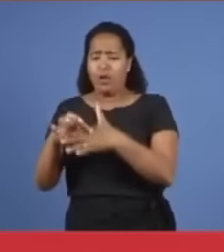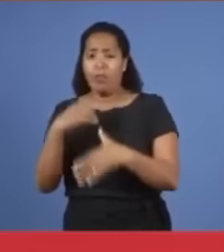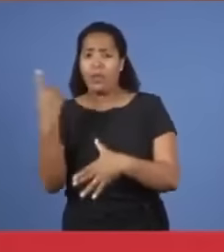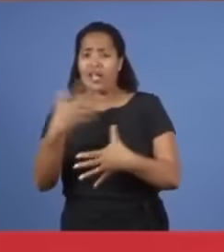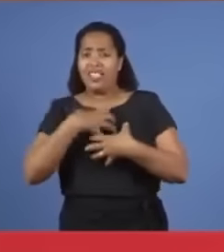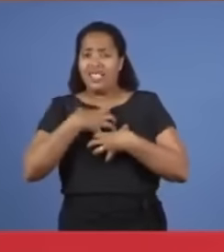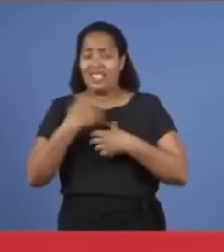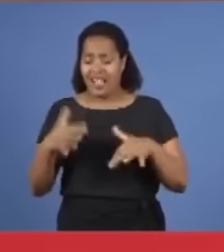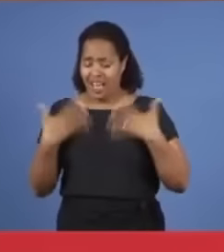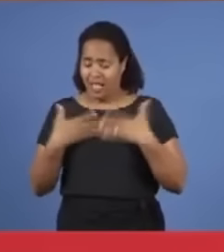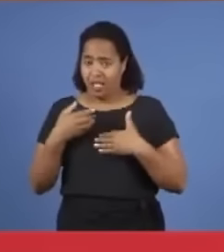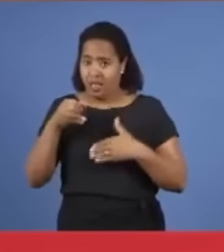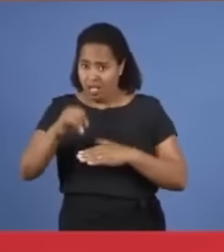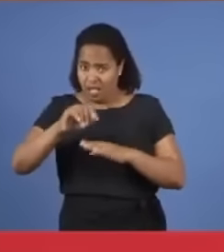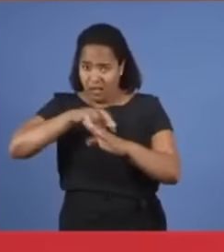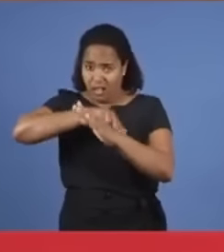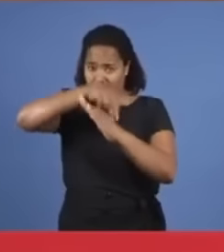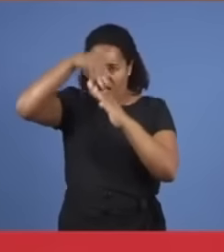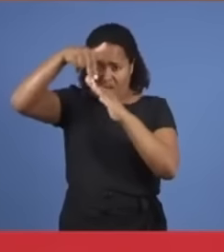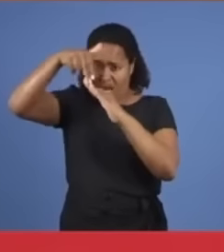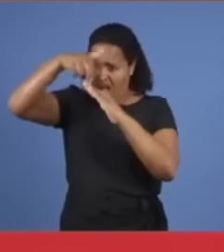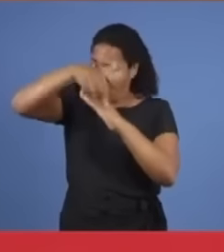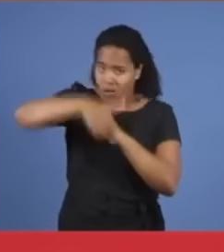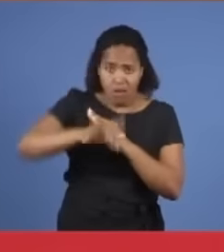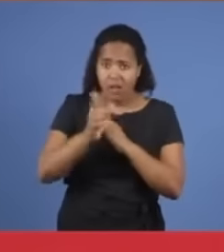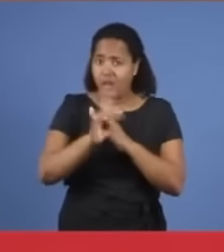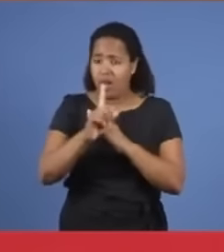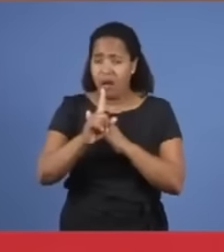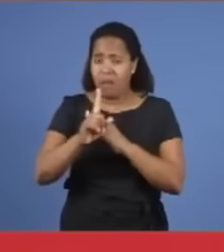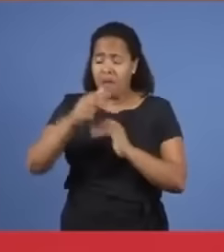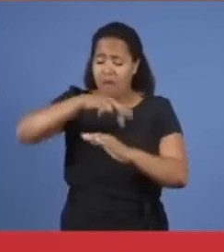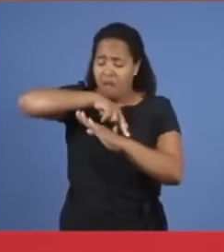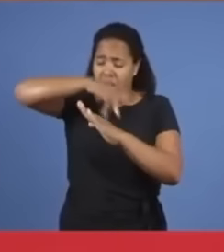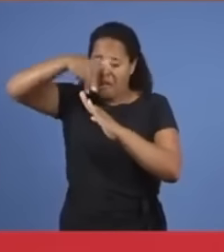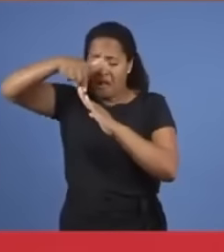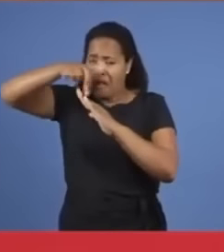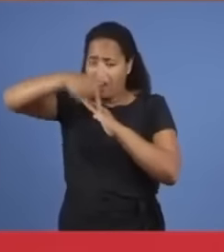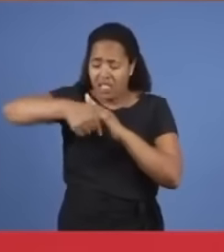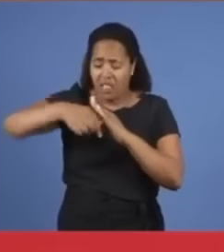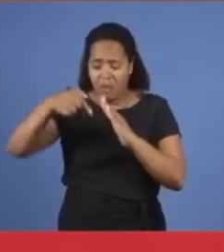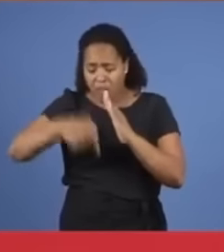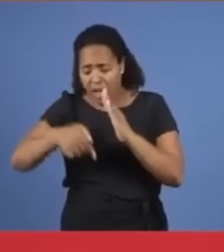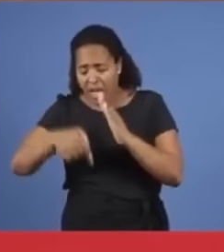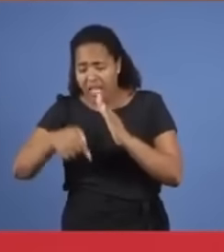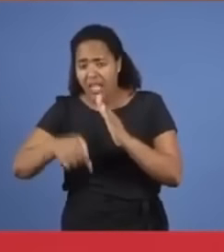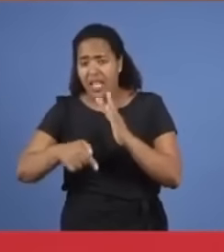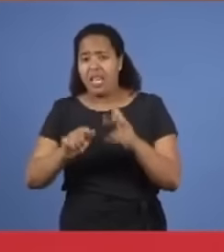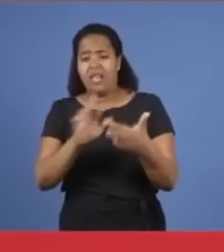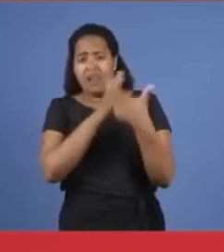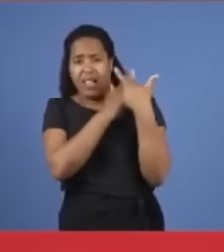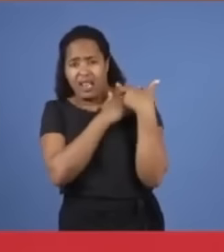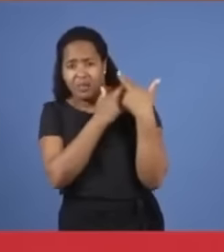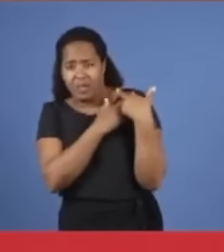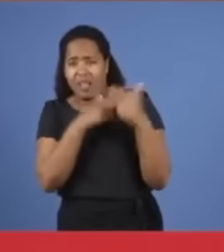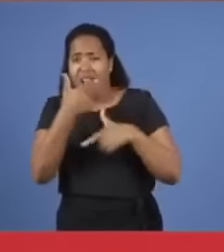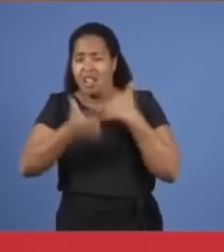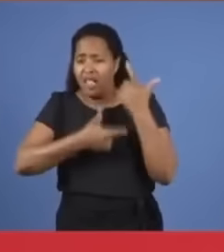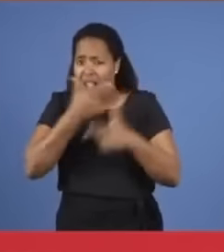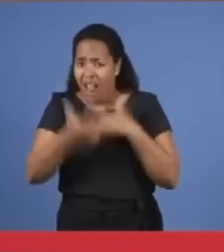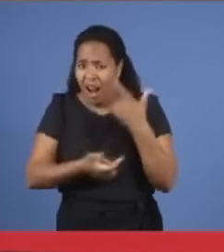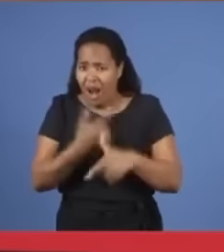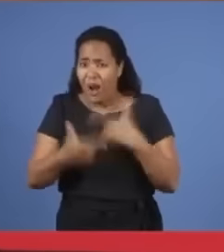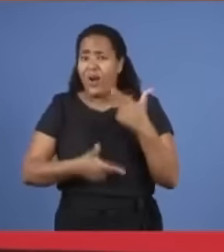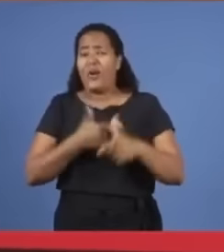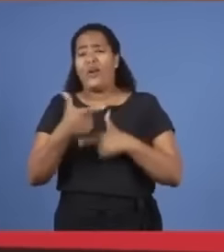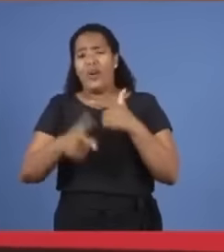Você está no telhado? Não desça. Não desça, porque embaixo estão as responsabilidades, as lutas, o carnê para pagar,